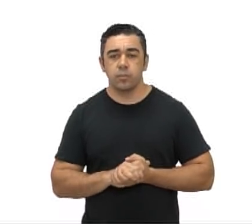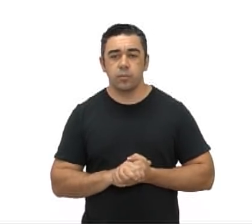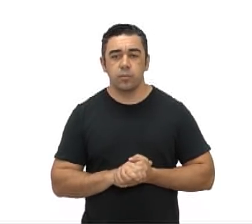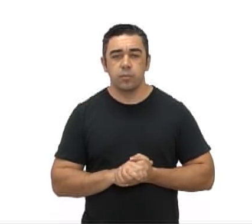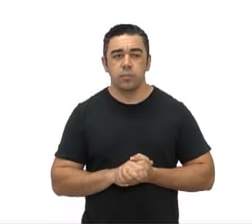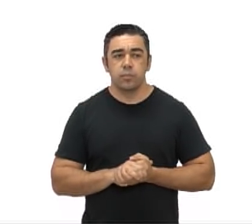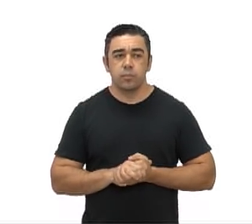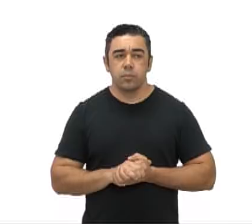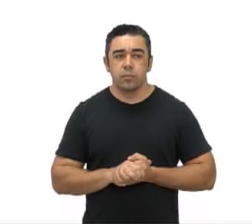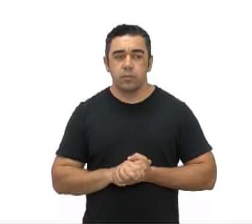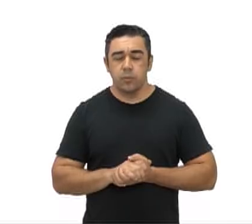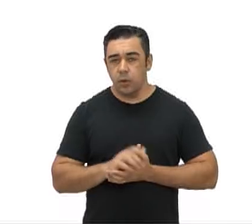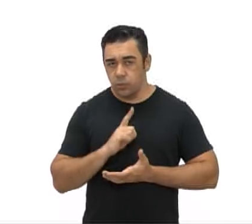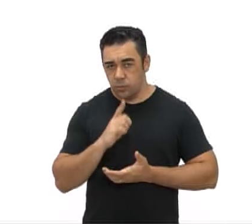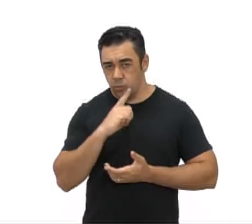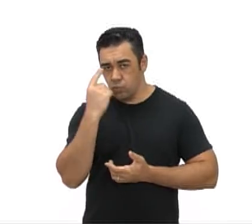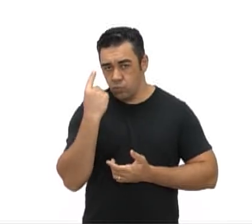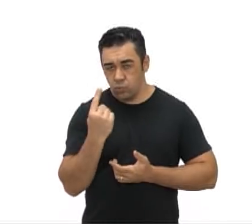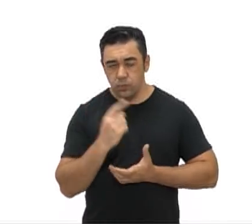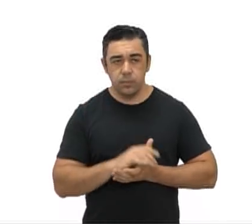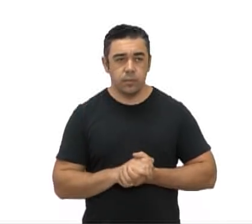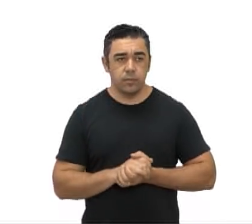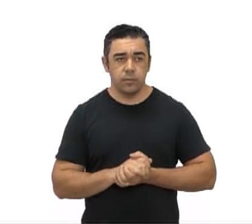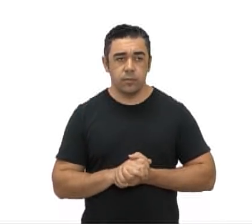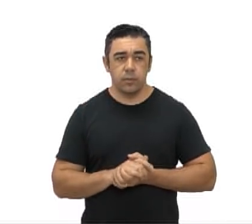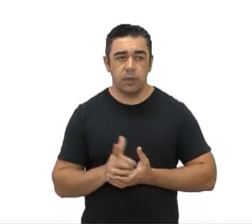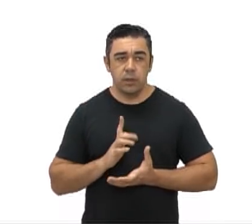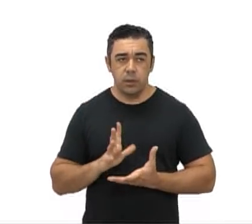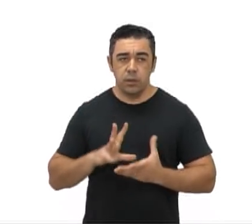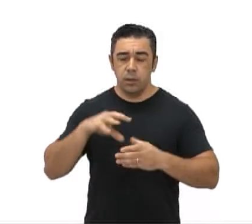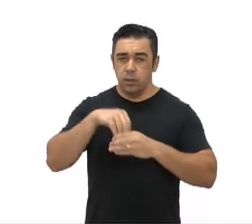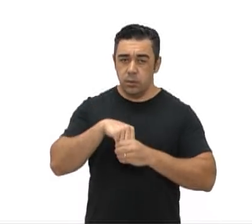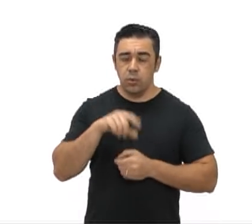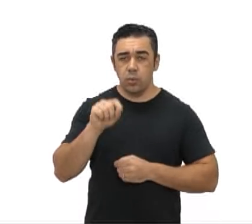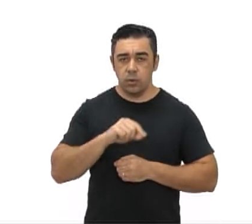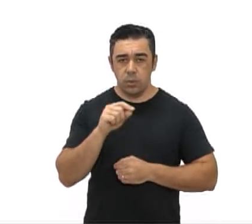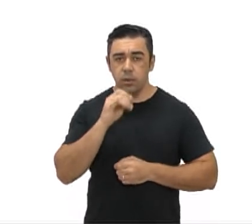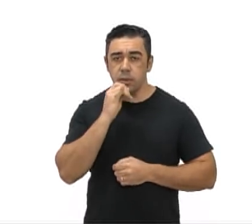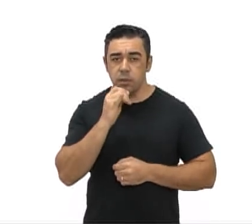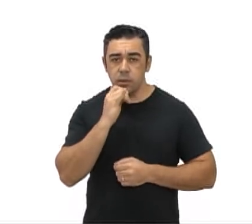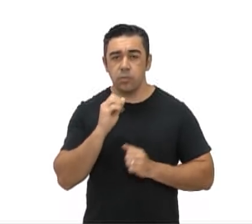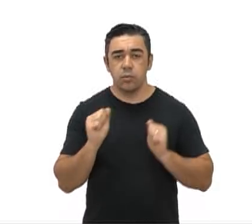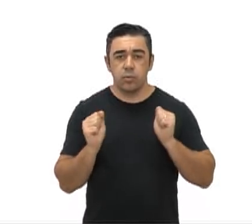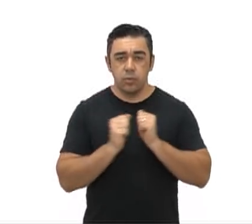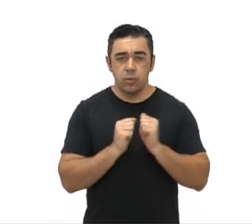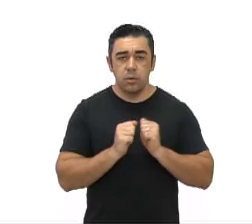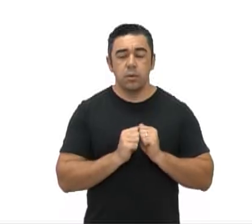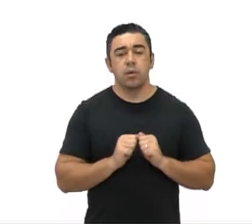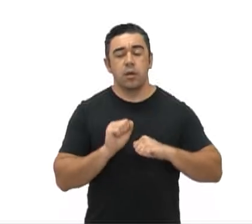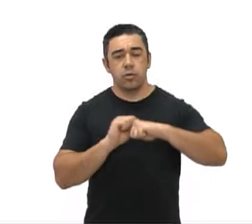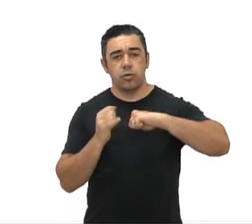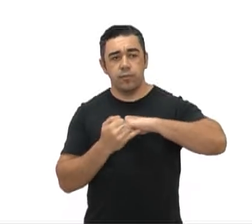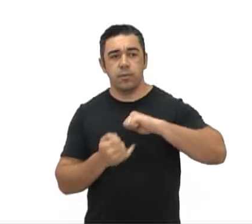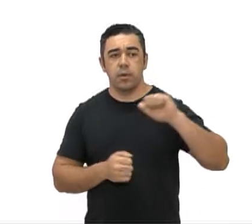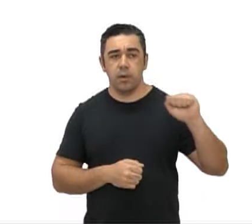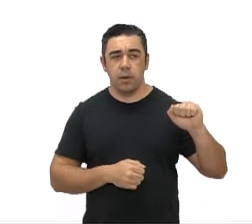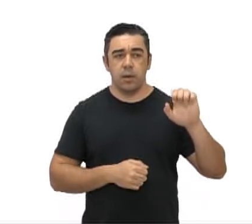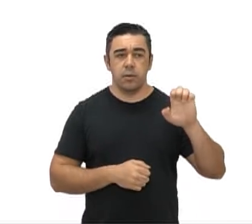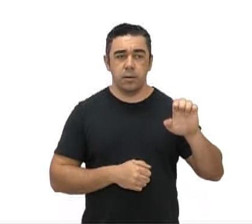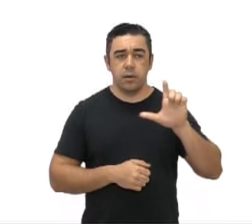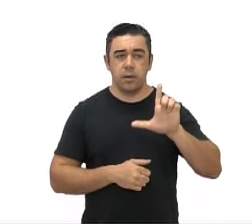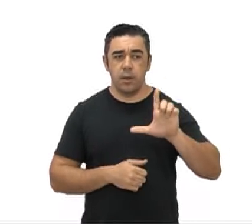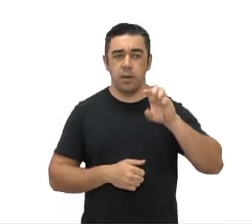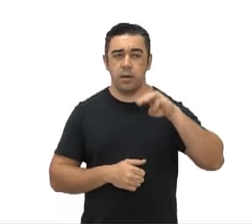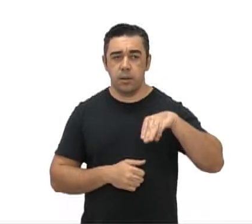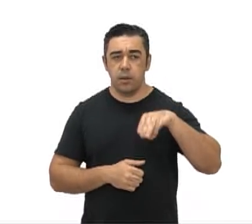para o feminino, apresenta a única forma, né? Integram essa classificação os adjetivos terminados em A, E, L, M,